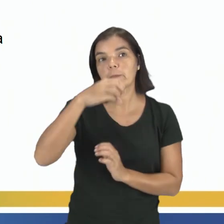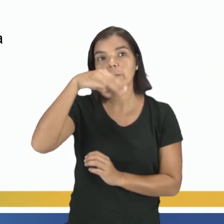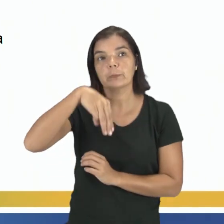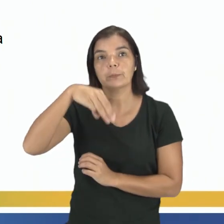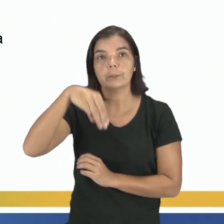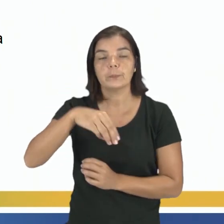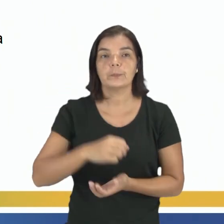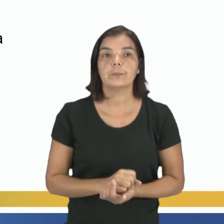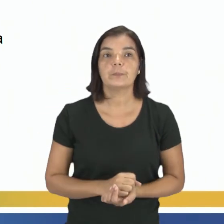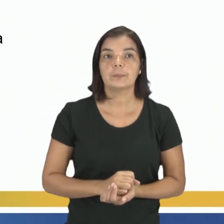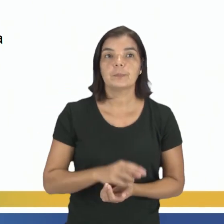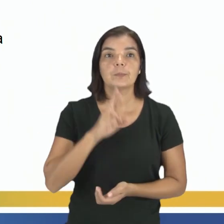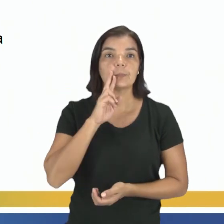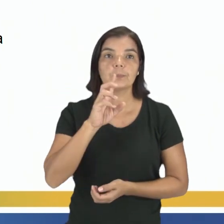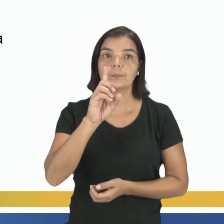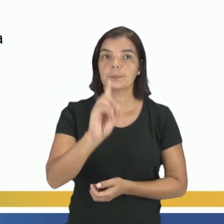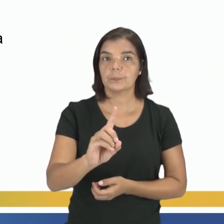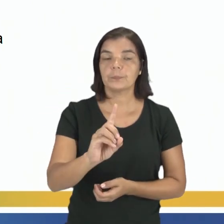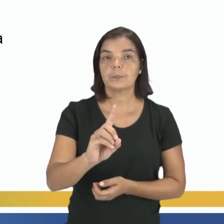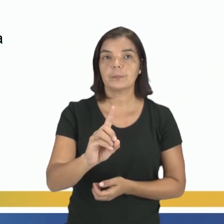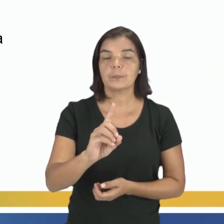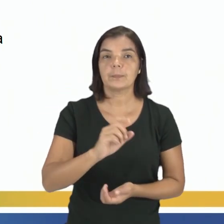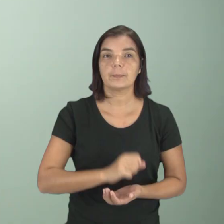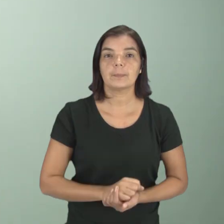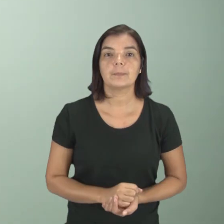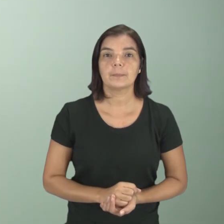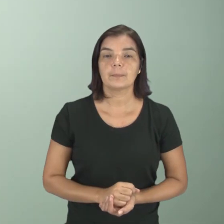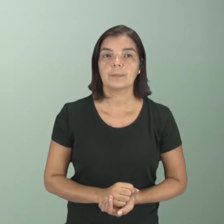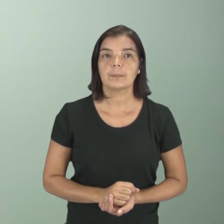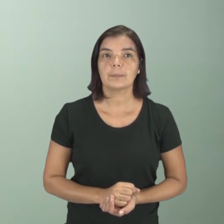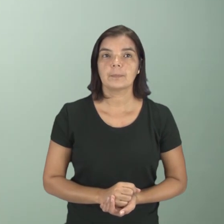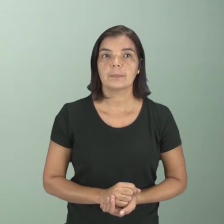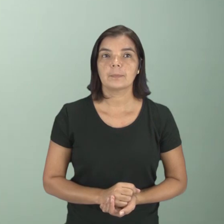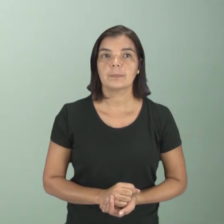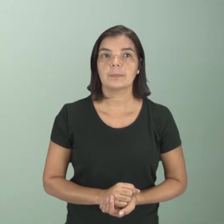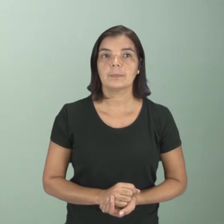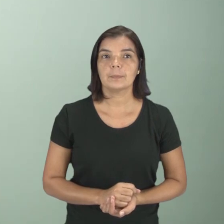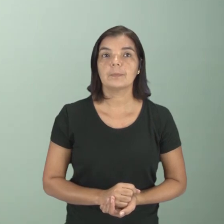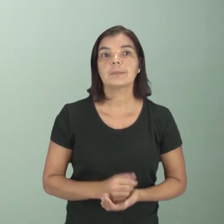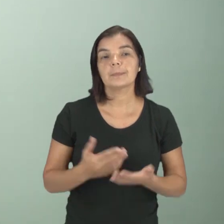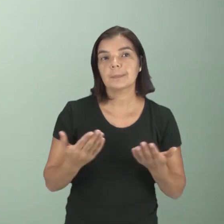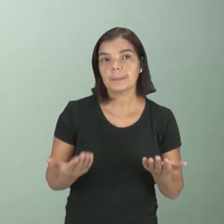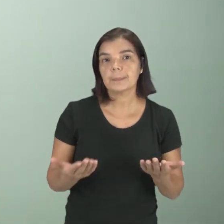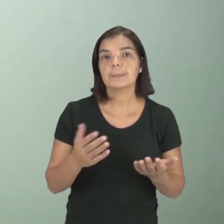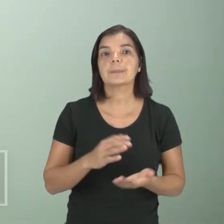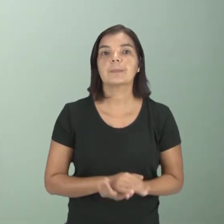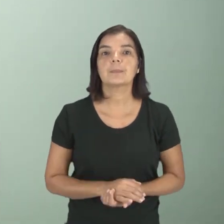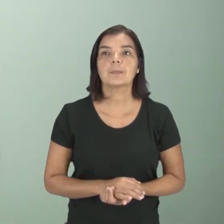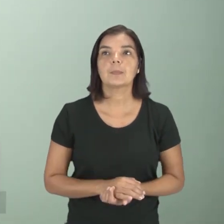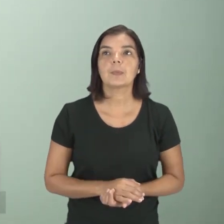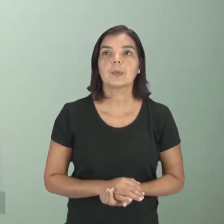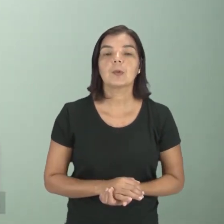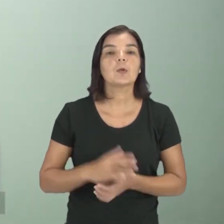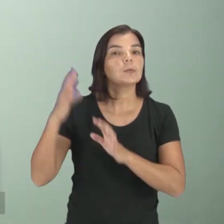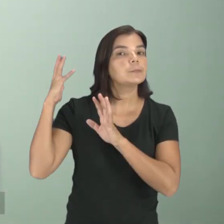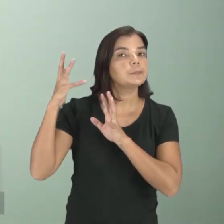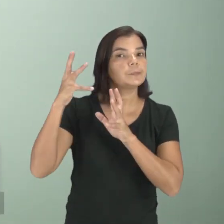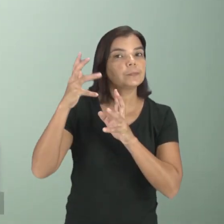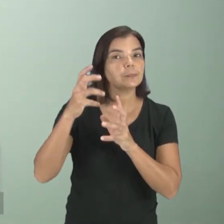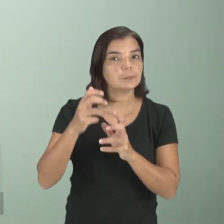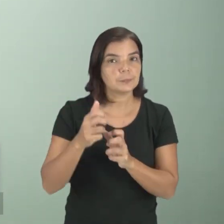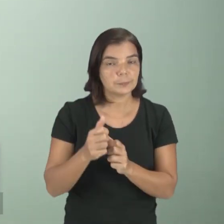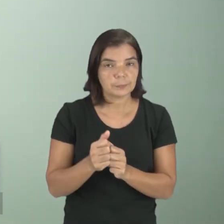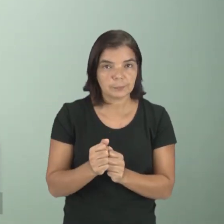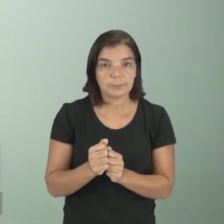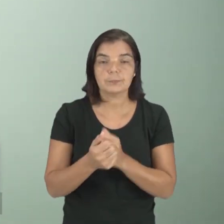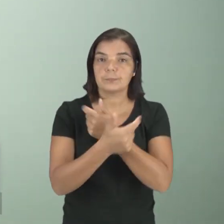minutos. Alternativa D aí da nossa questão. Bom, pessoal, hoje nós revisamos as